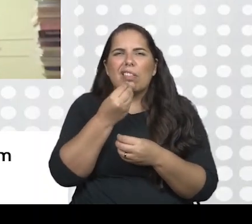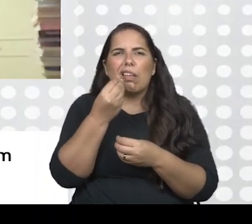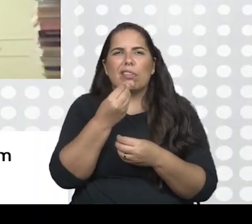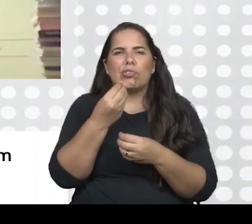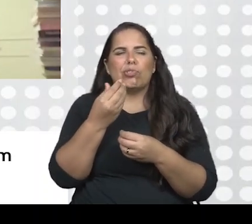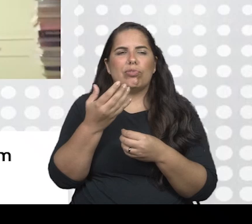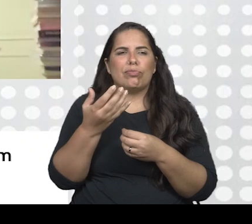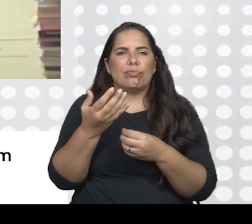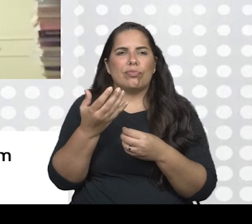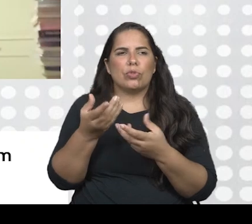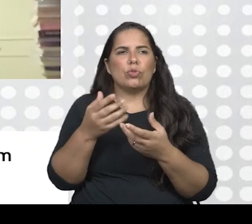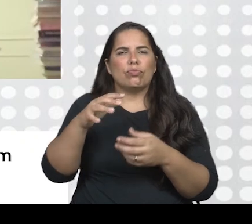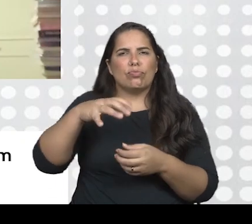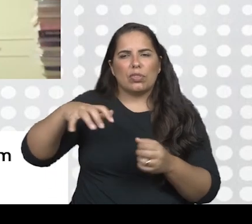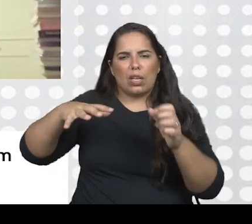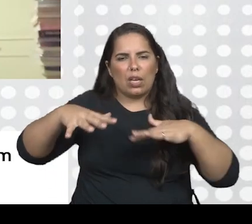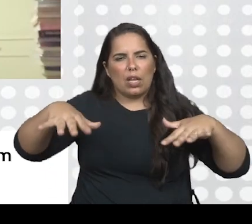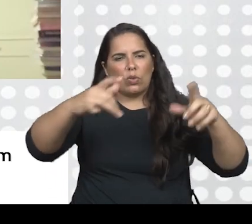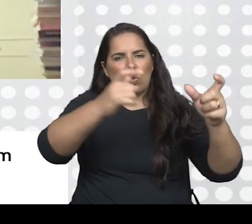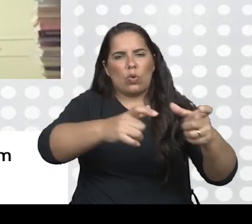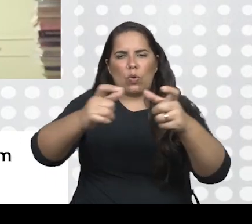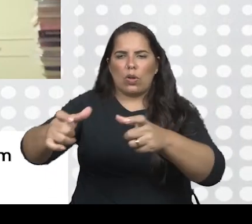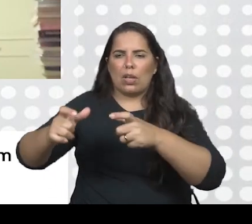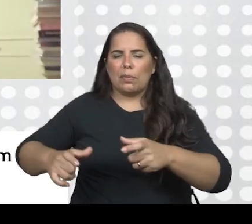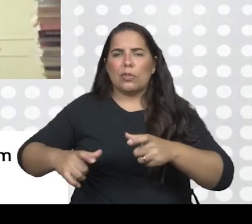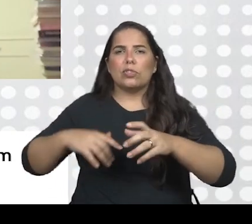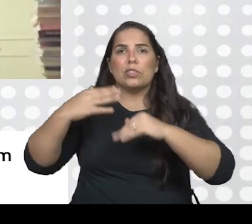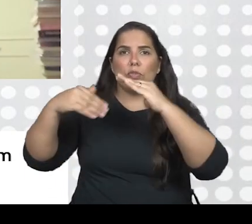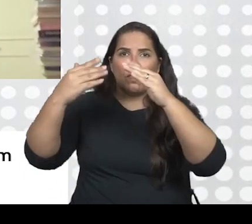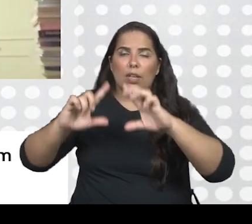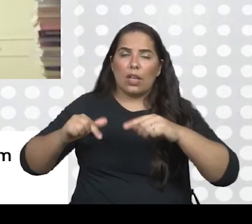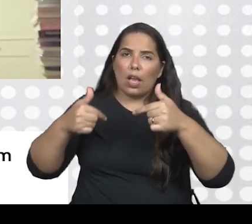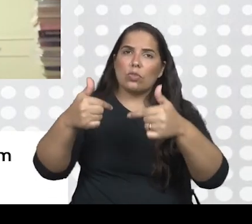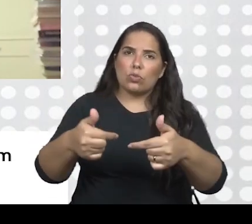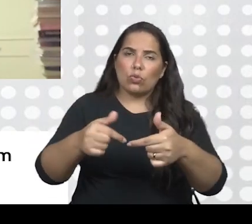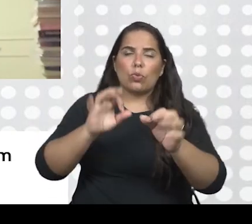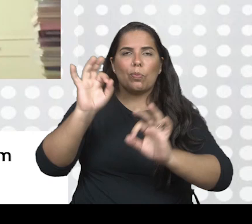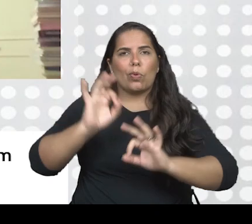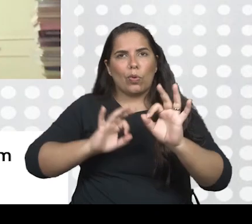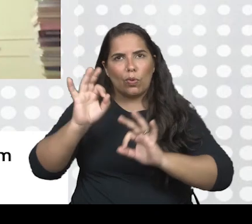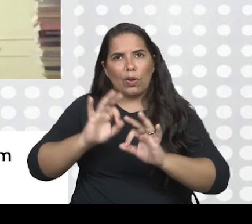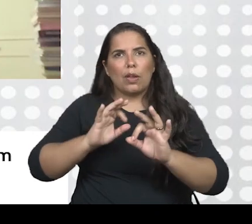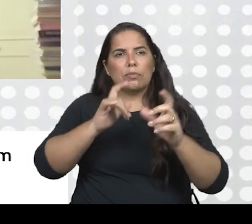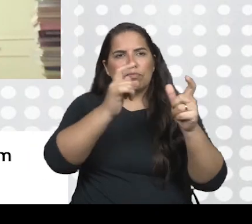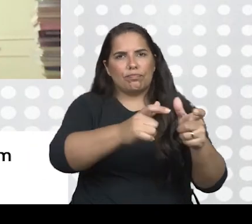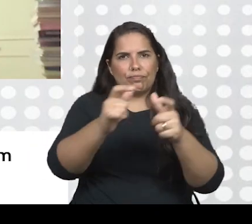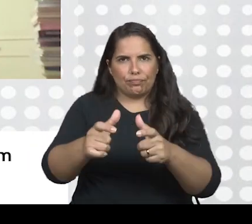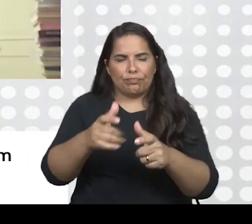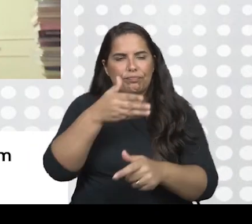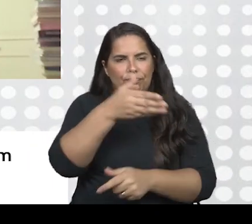fragilidade dos territórios localmente desenvolverem ações ou programas